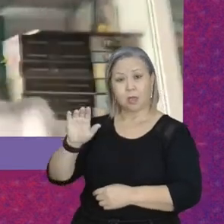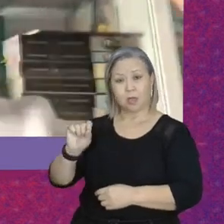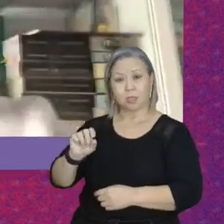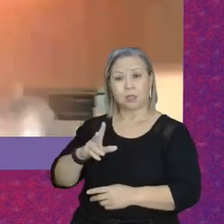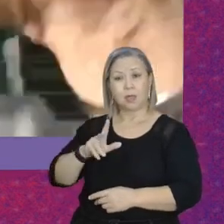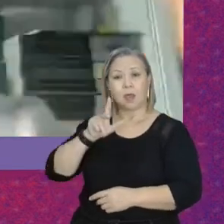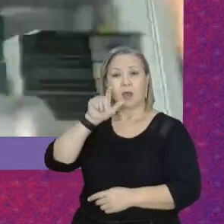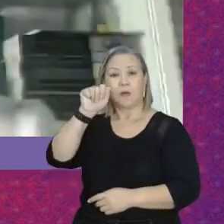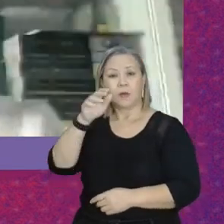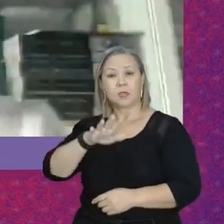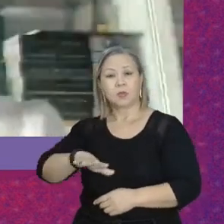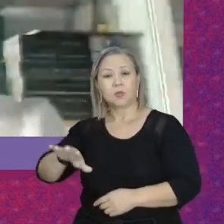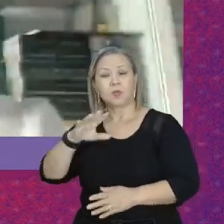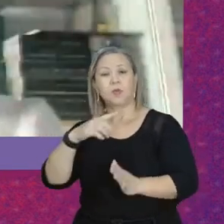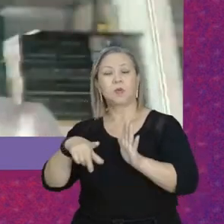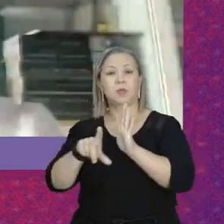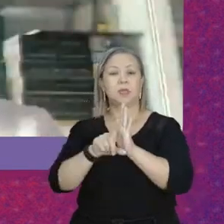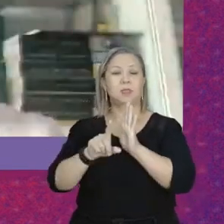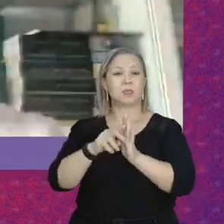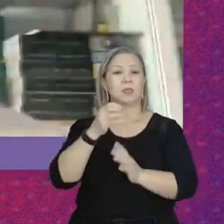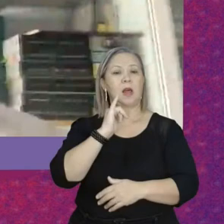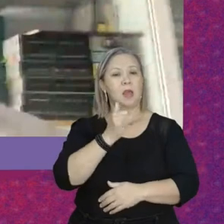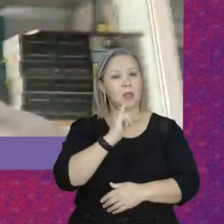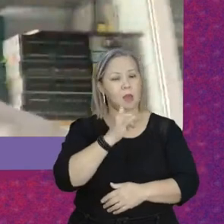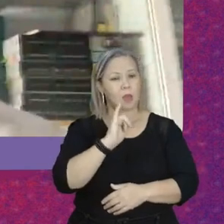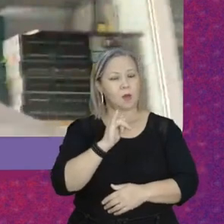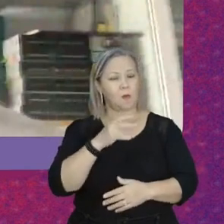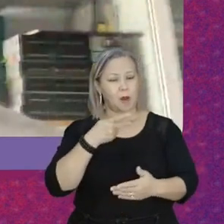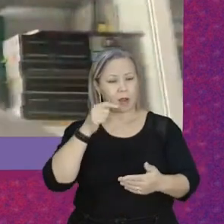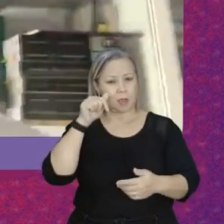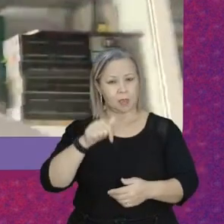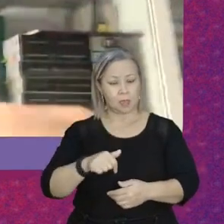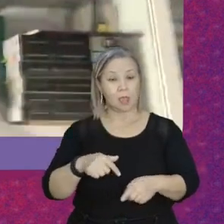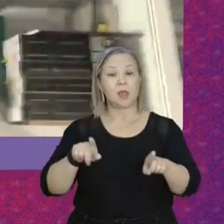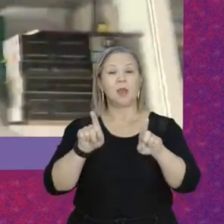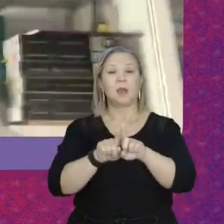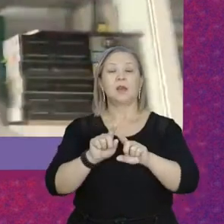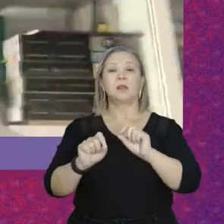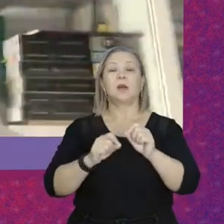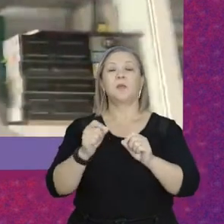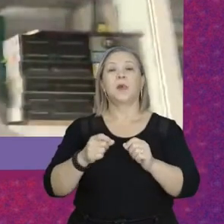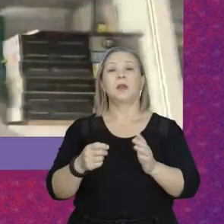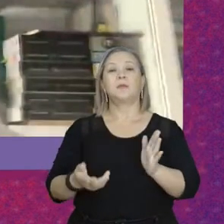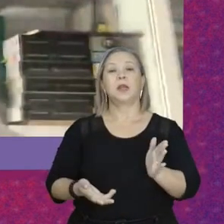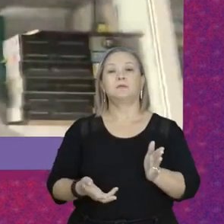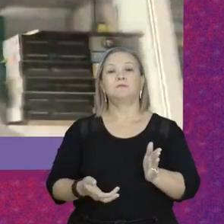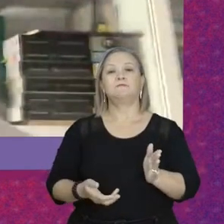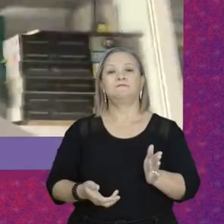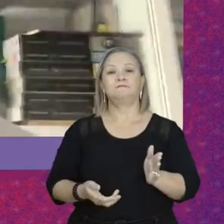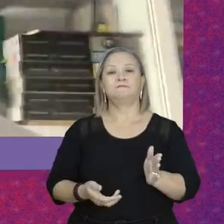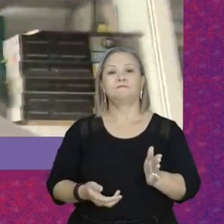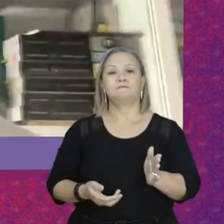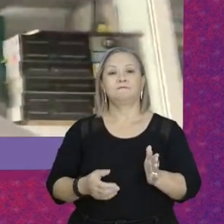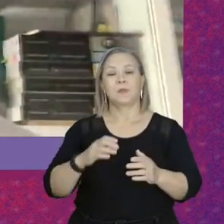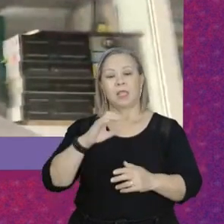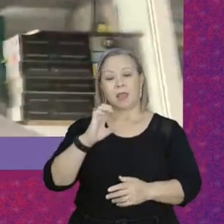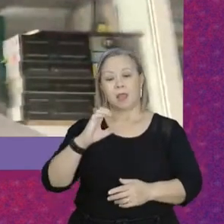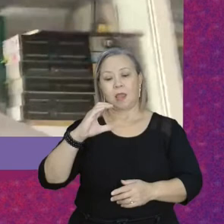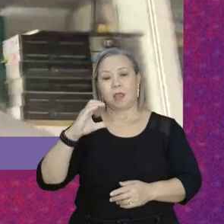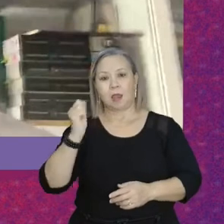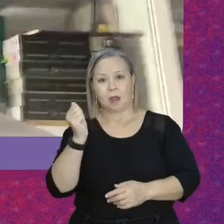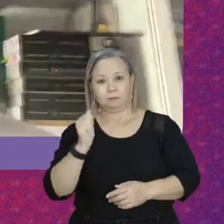reforçado por todas essas leis que eu me referi aqui, e também pelo Estatuto da Criança e do Adolescente.